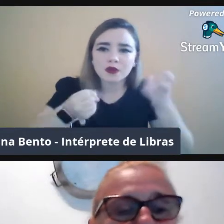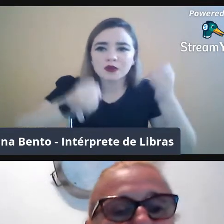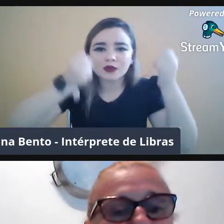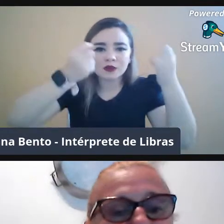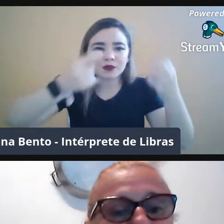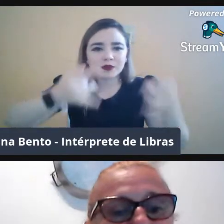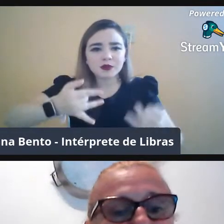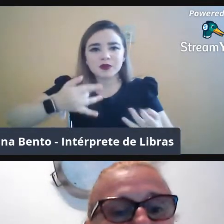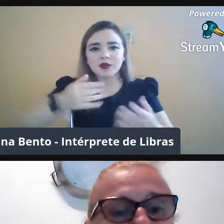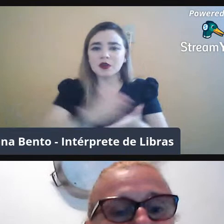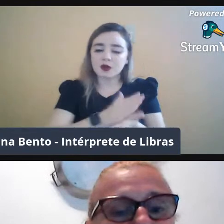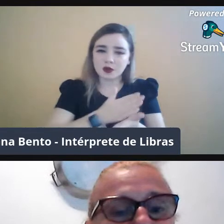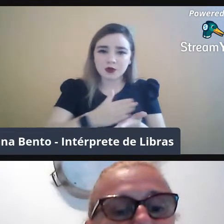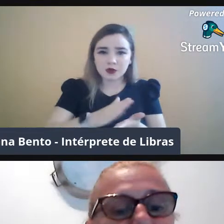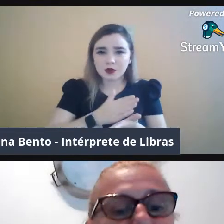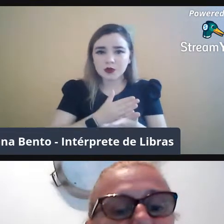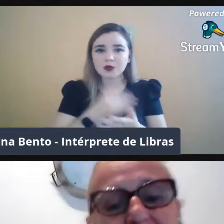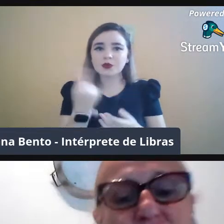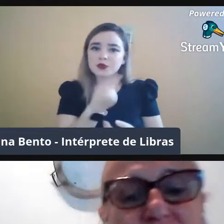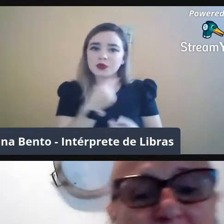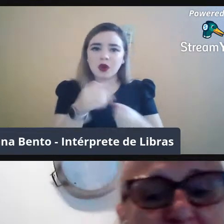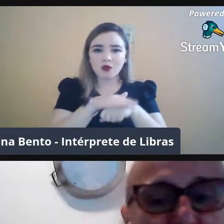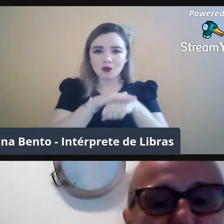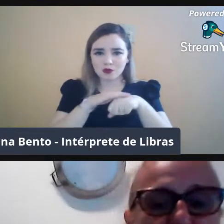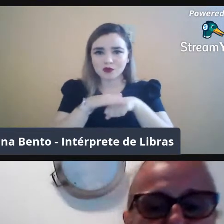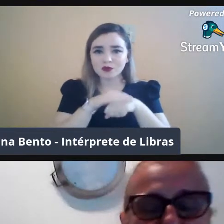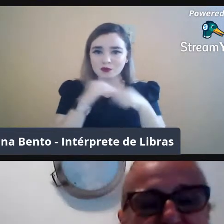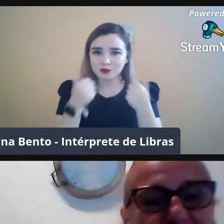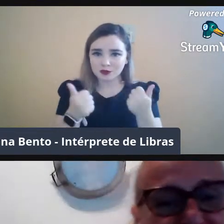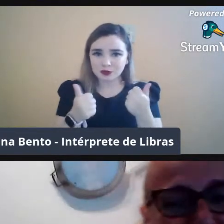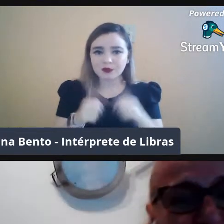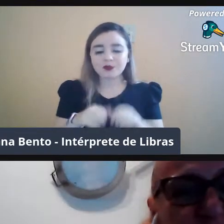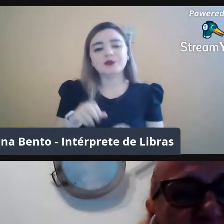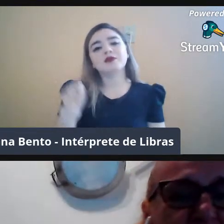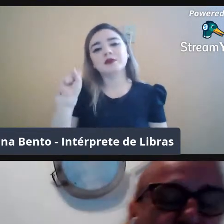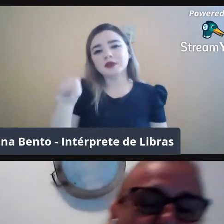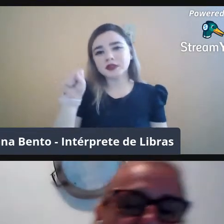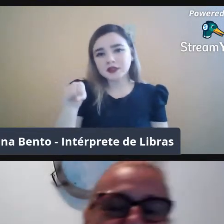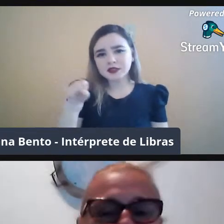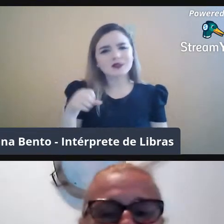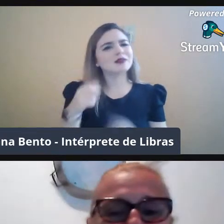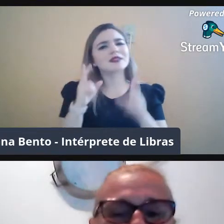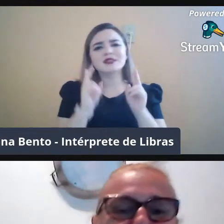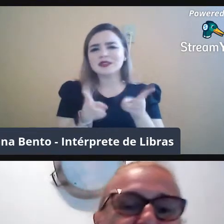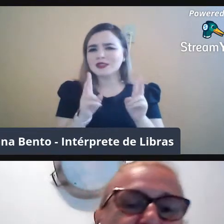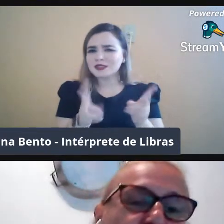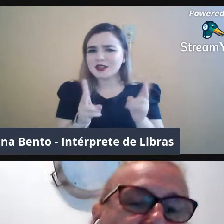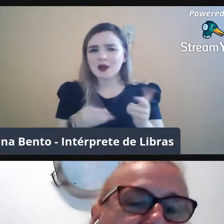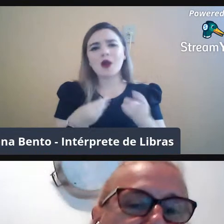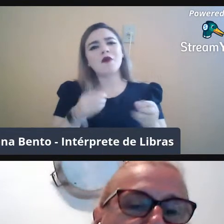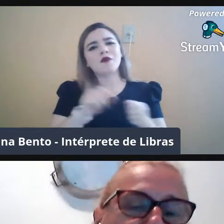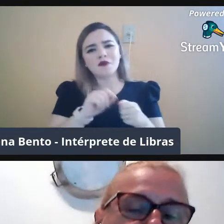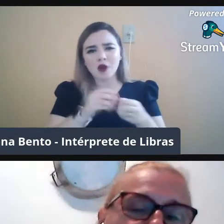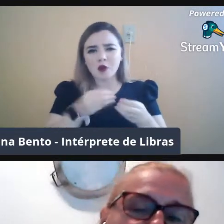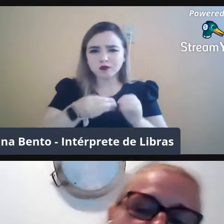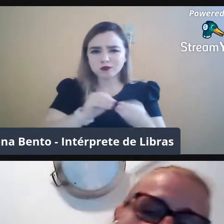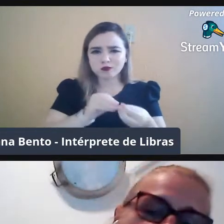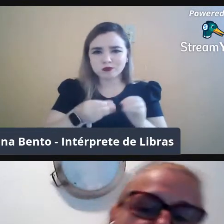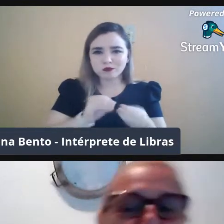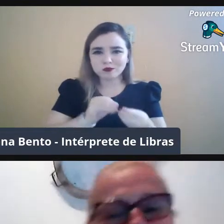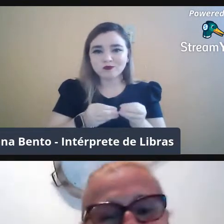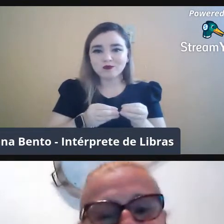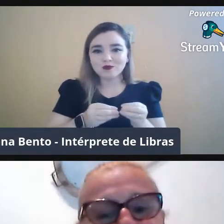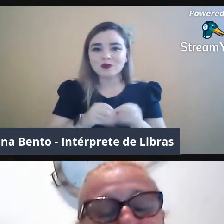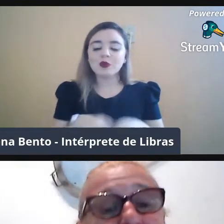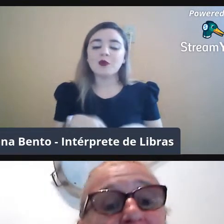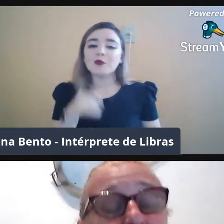batendo essa bola com você. Sim, a gente sempre fez muita dobradinha, né? A gente fez um de sexto ano, se você lembra, que a gente sempre trocava, eu sempre falava, você fala um